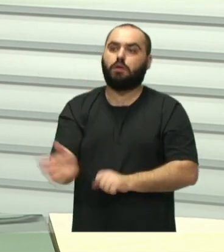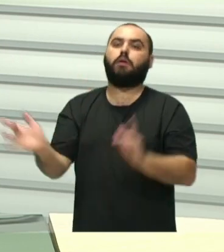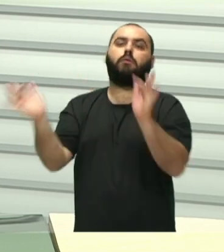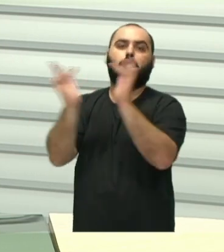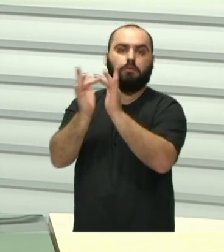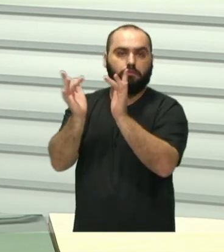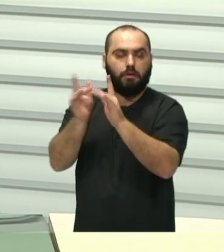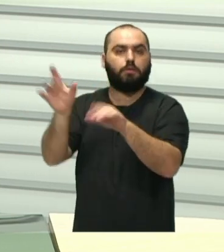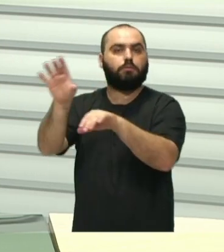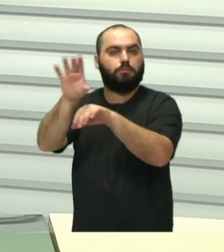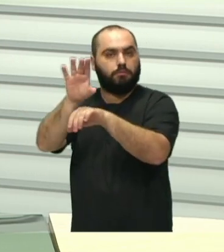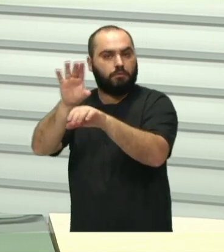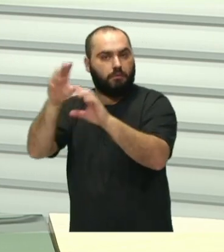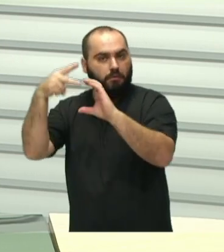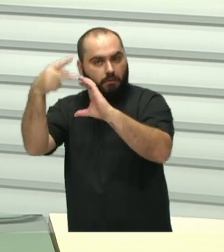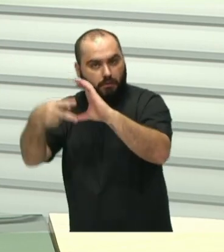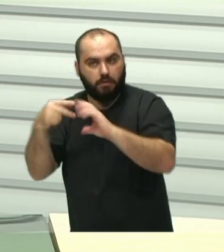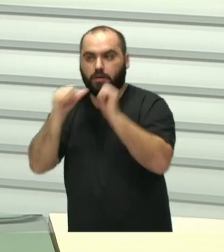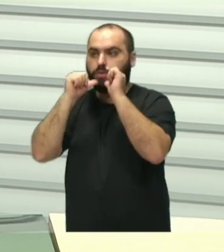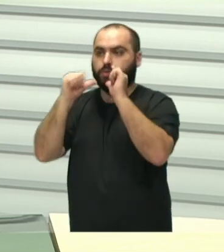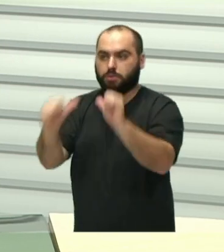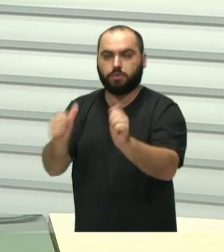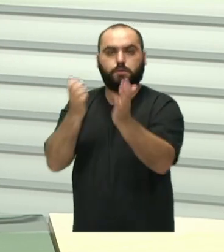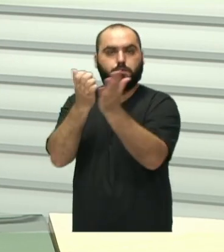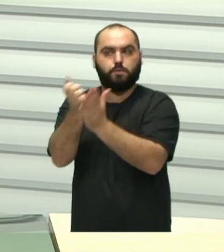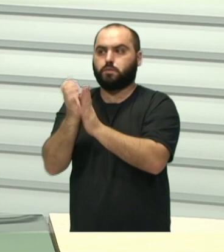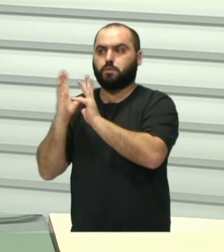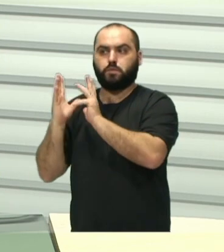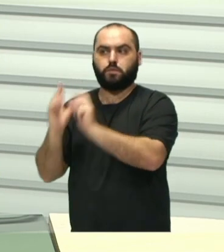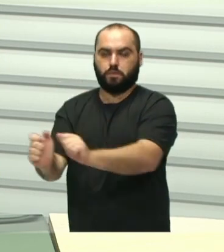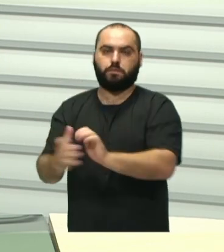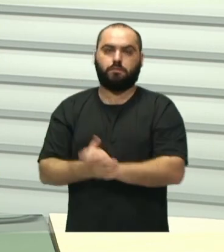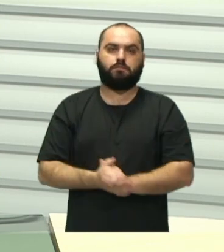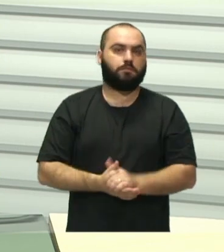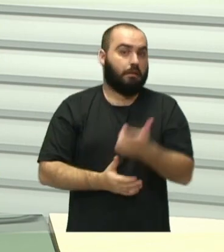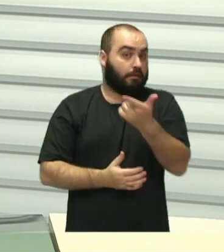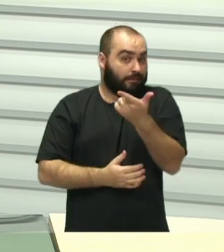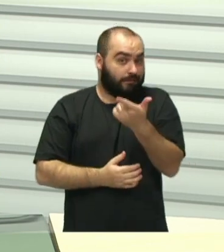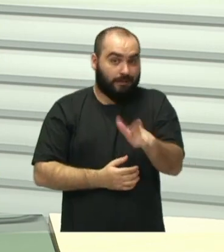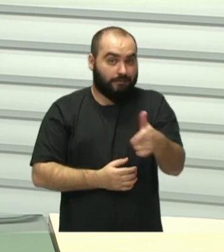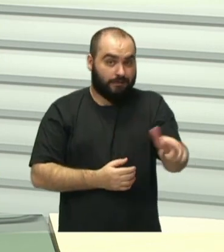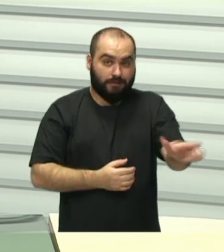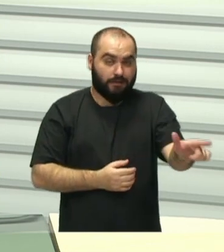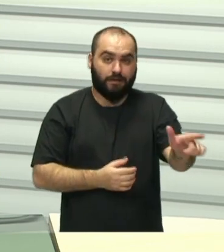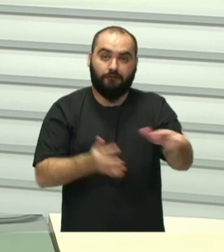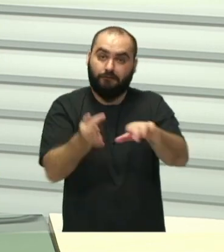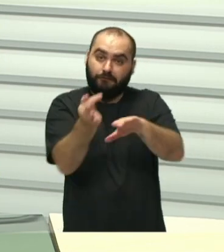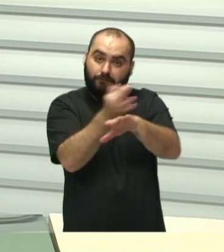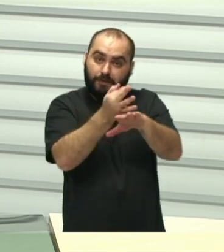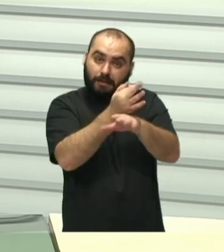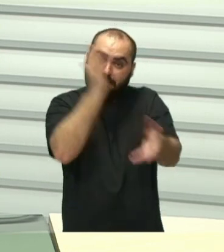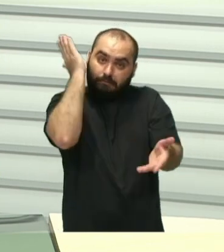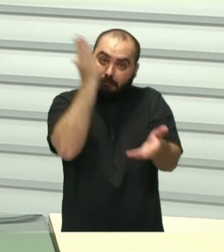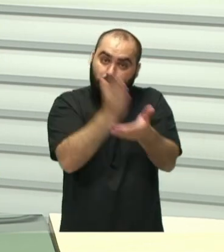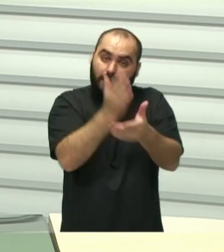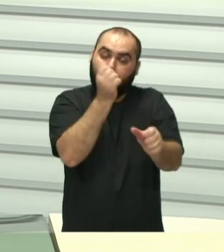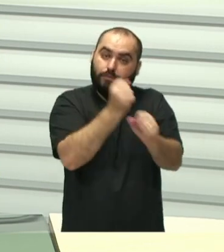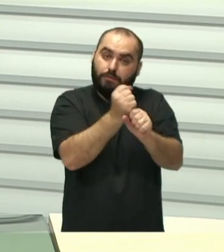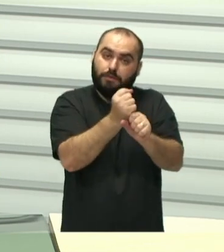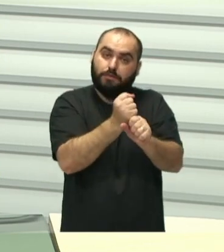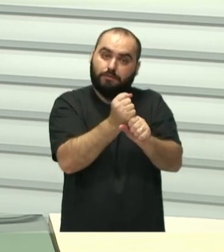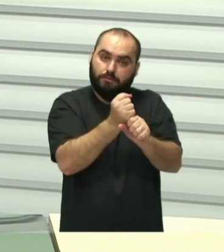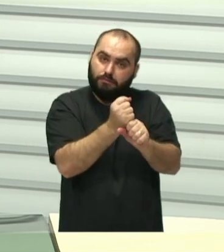Câmara Assessoria os efetivos Nós já estamos funcionários e não vamos mais ter esses excesso no meio do ano apenas só